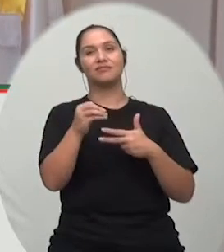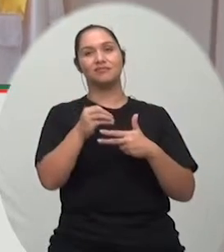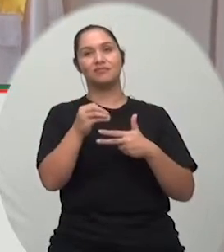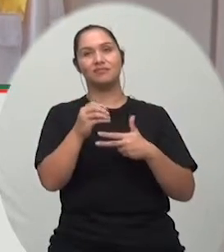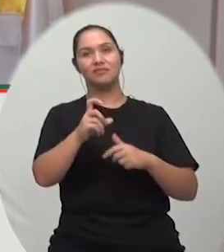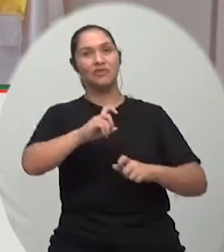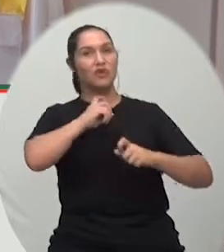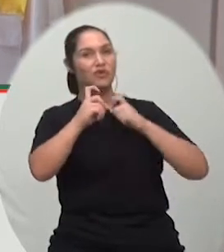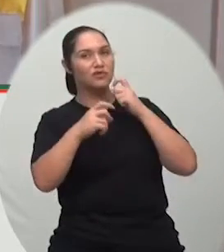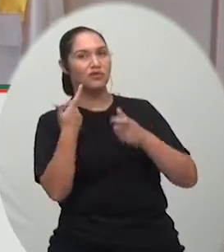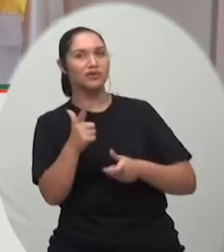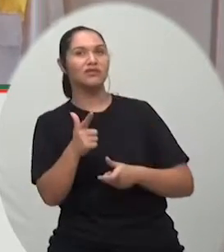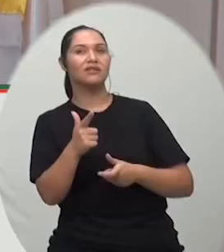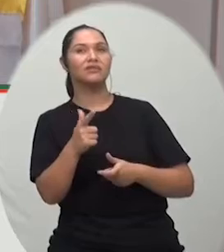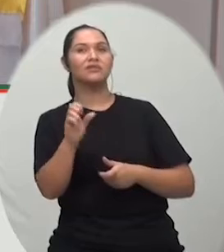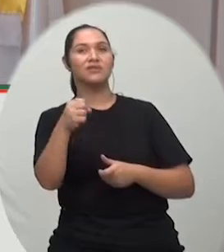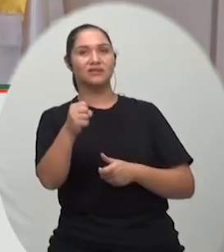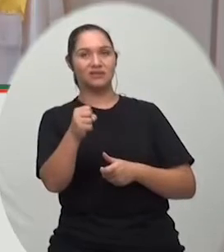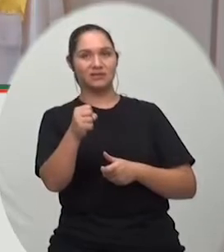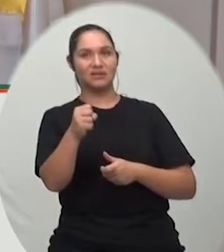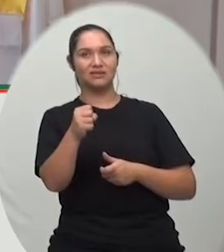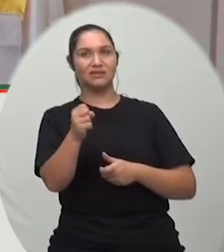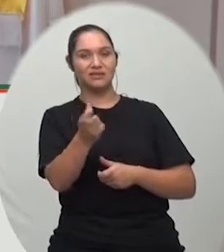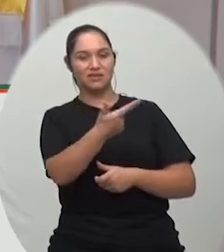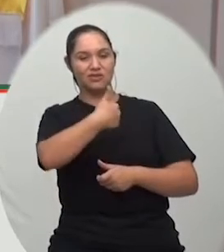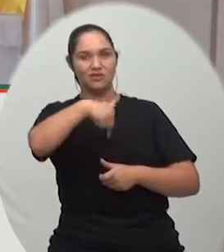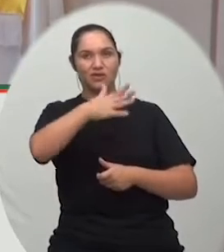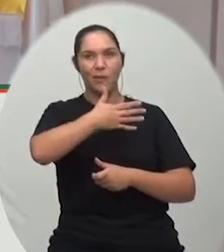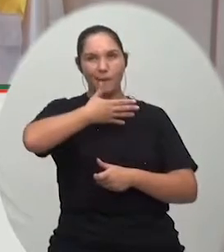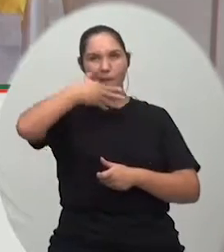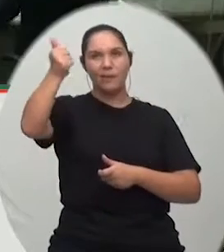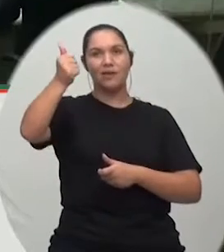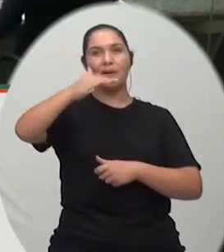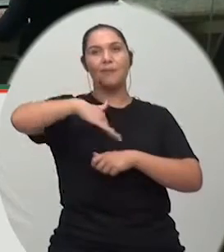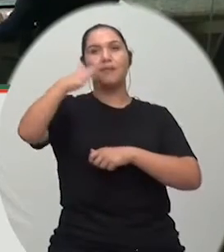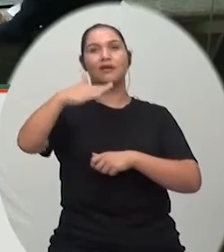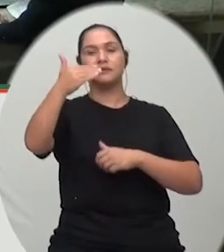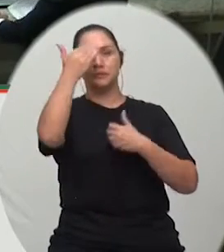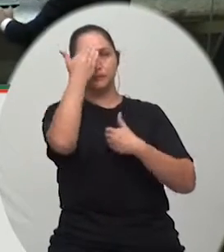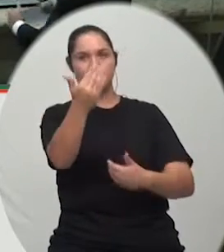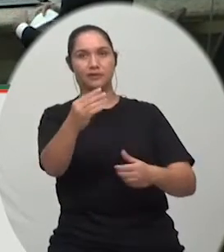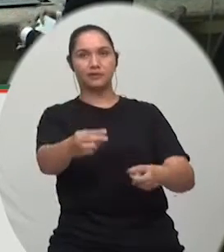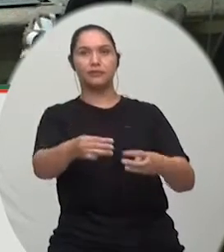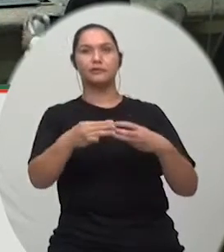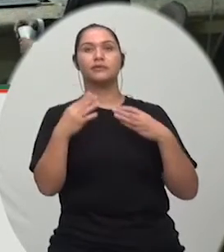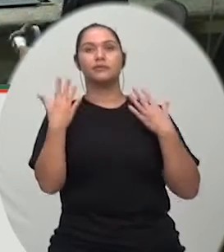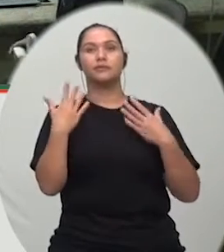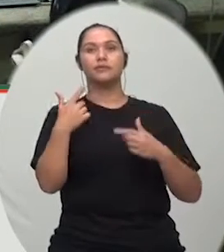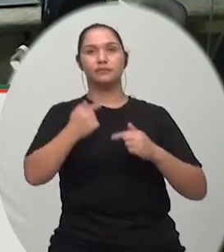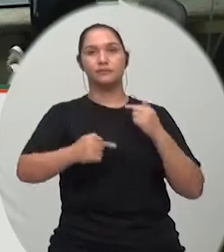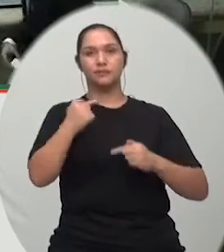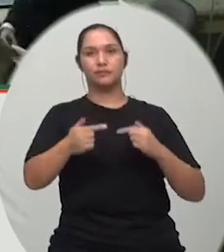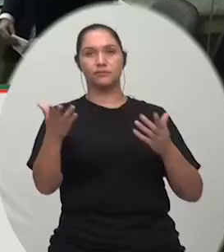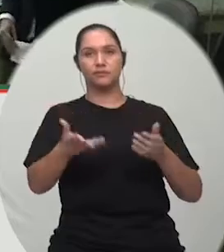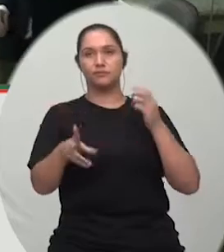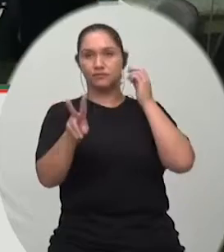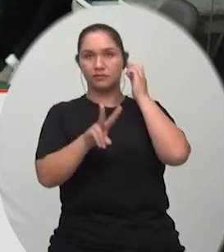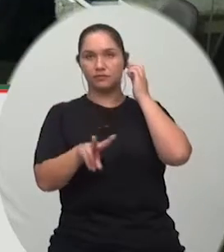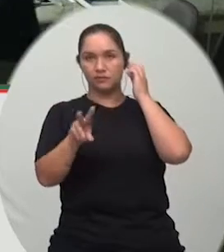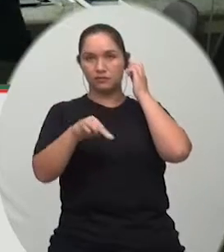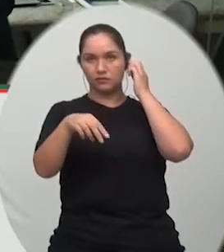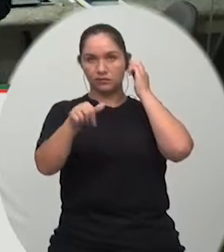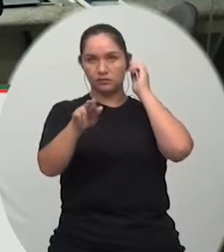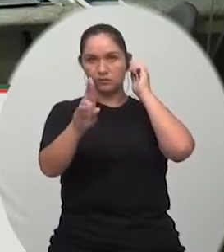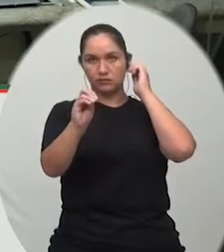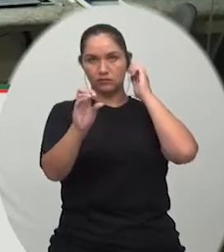dúvida que logo, logo a nossa posição irá melhorar muito. Obrigado. A moção continua em discussão. Com a palavra o vereador